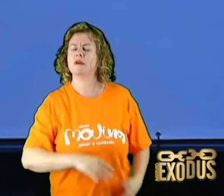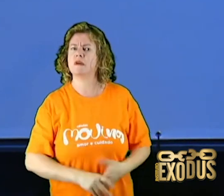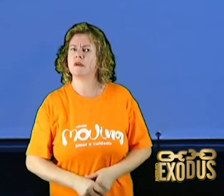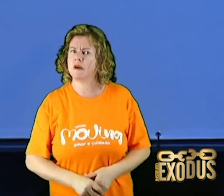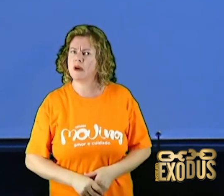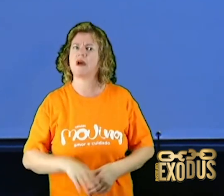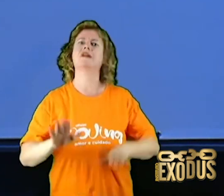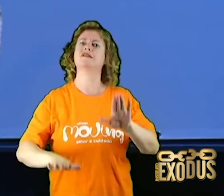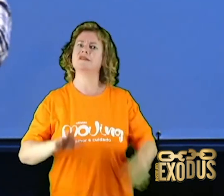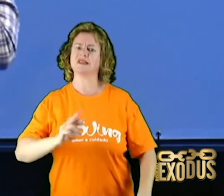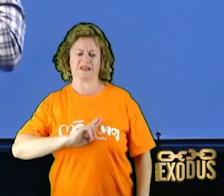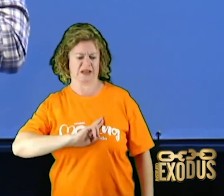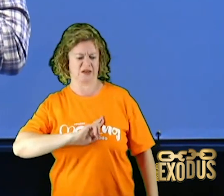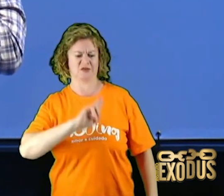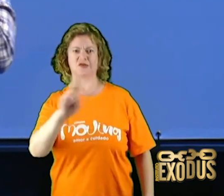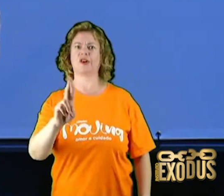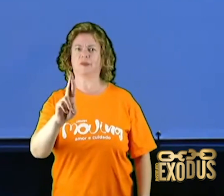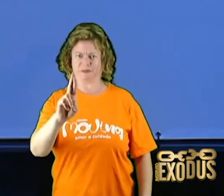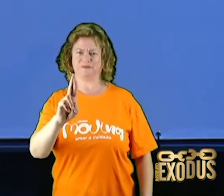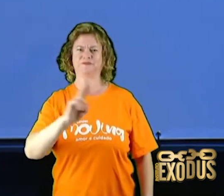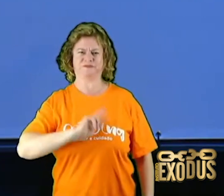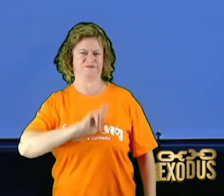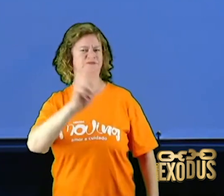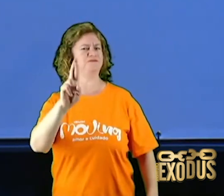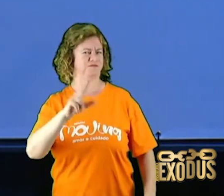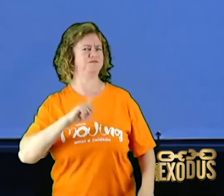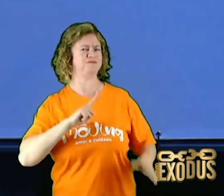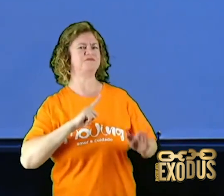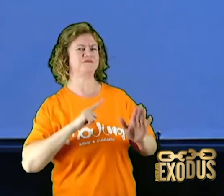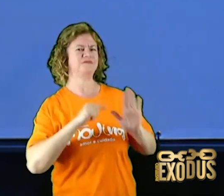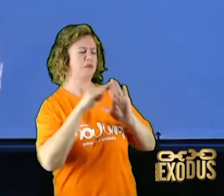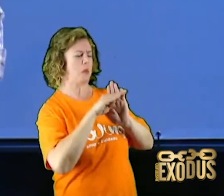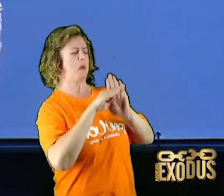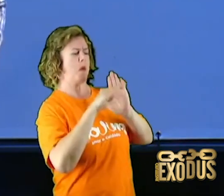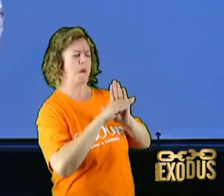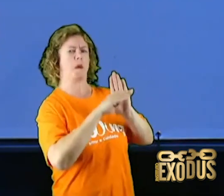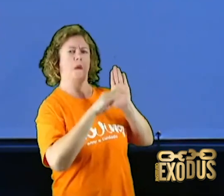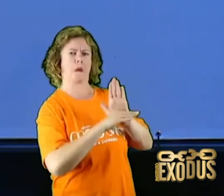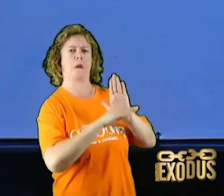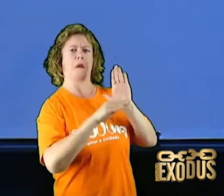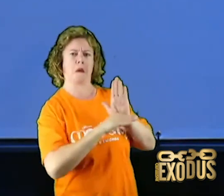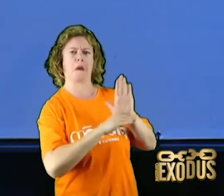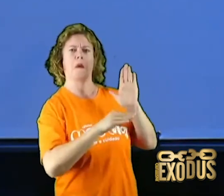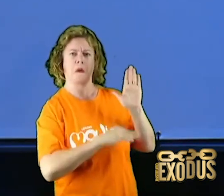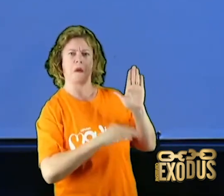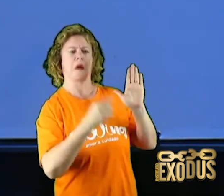A natureza com a qual a gente é criado, a maneira como a gente